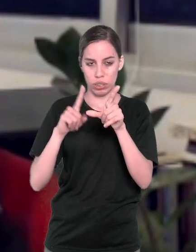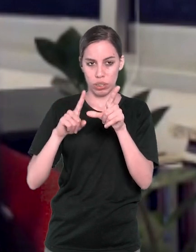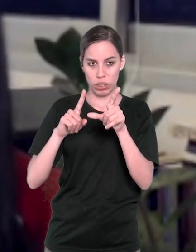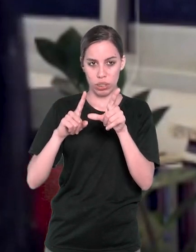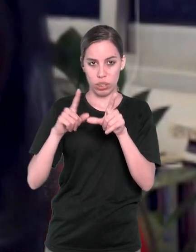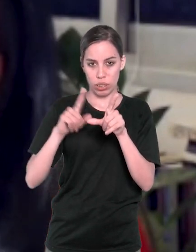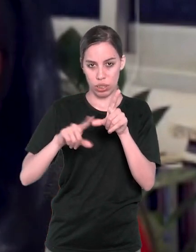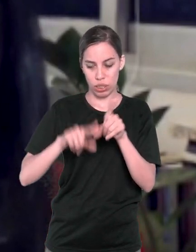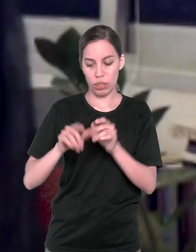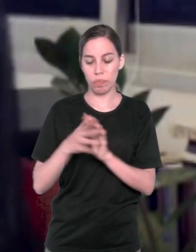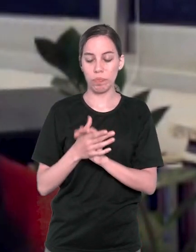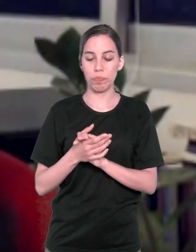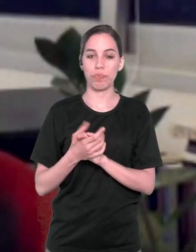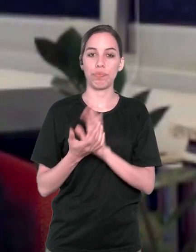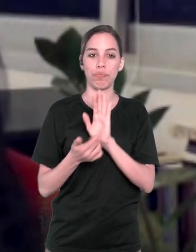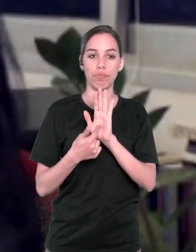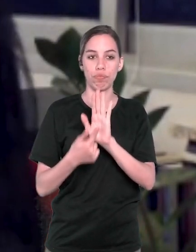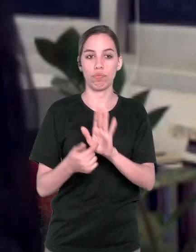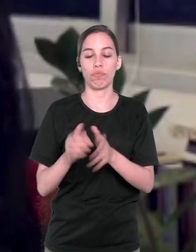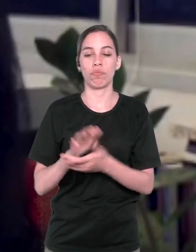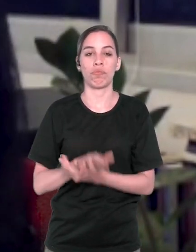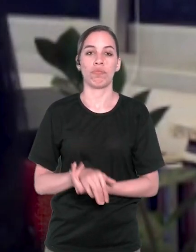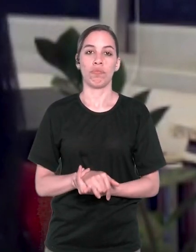como animalista, né?